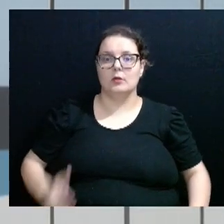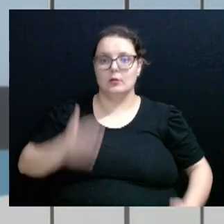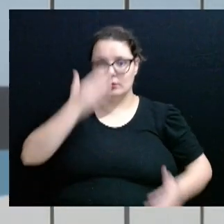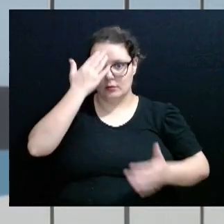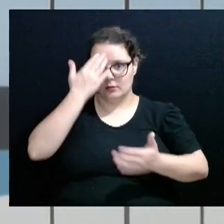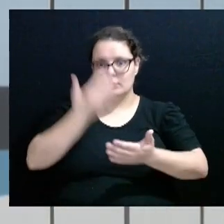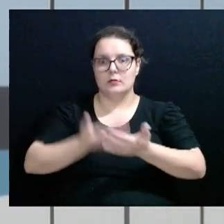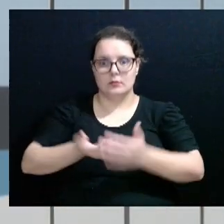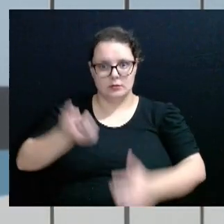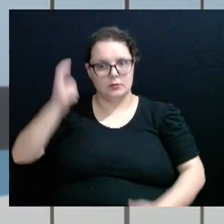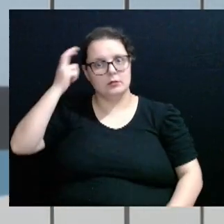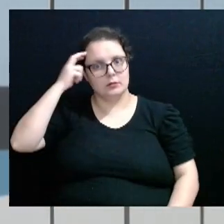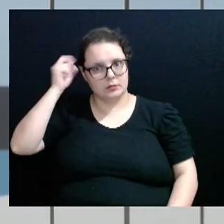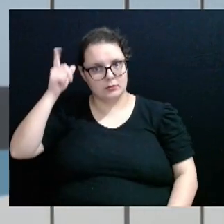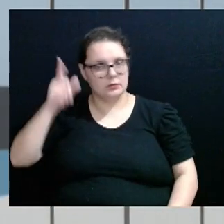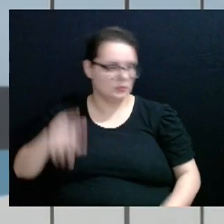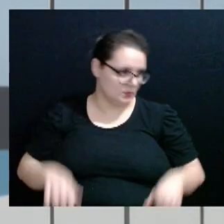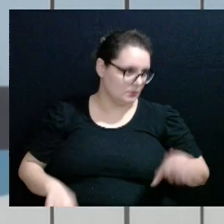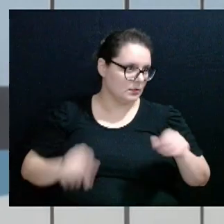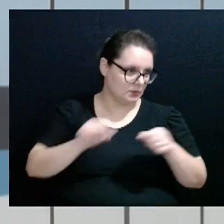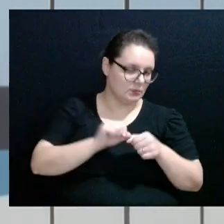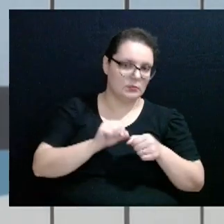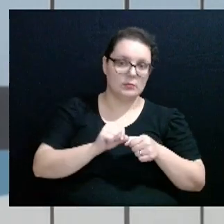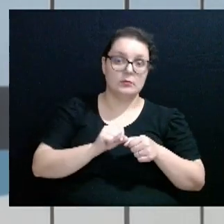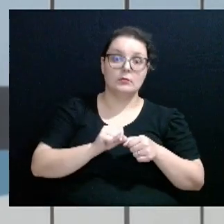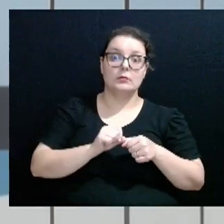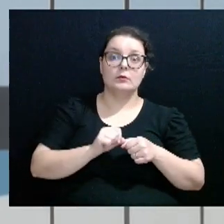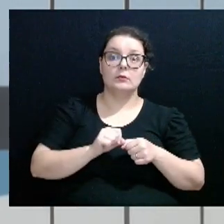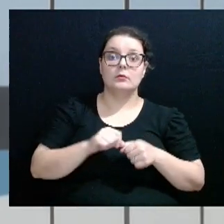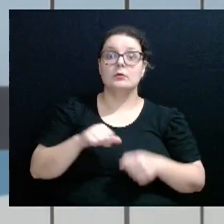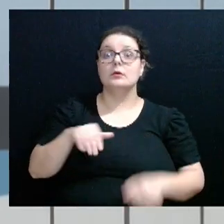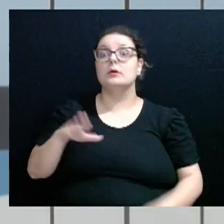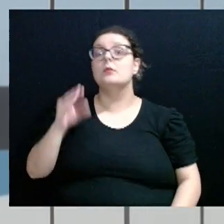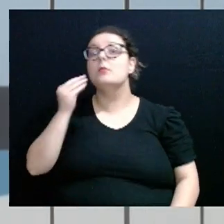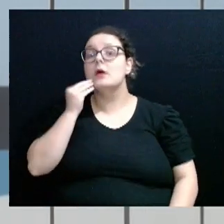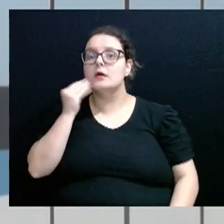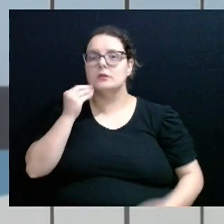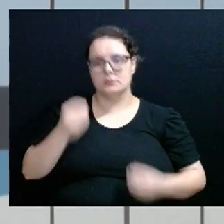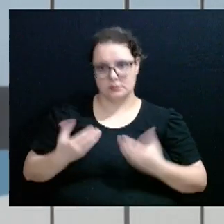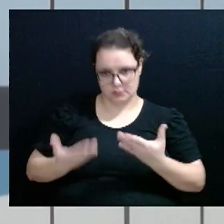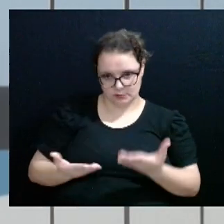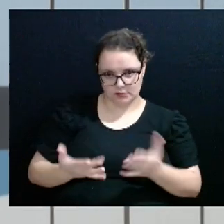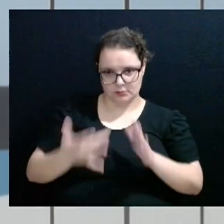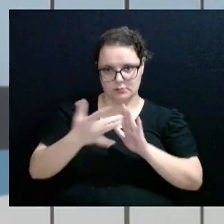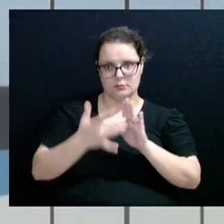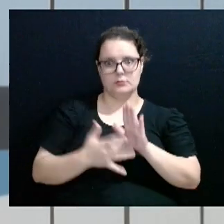Que mais faz? Que mais tenta trazer a pauta para dentro.